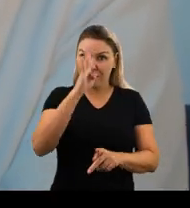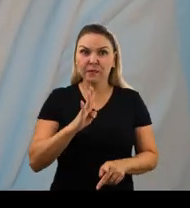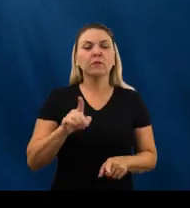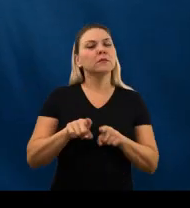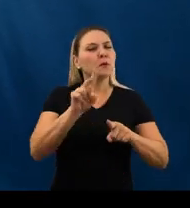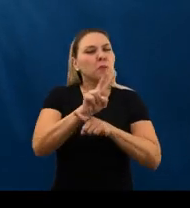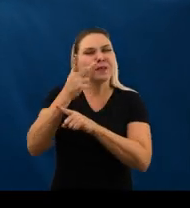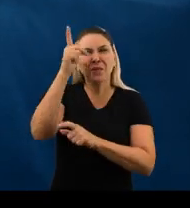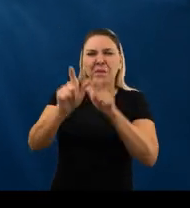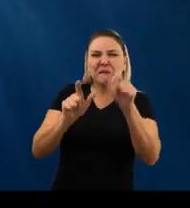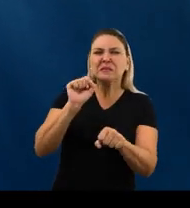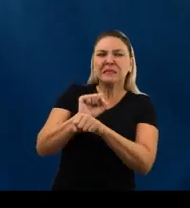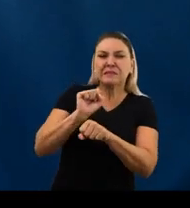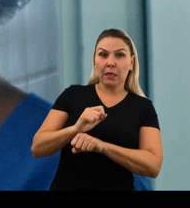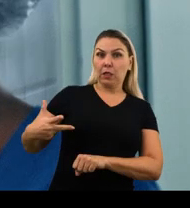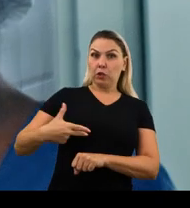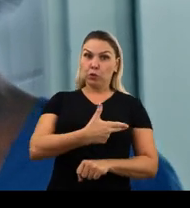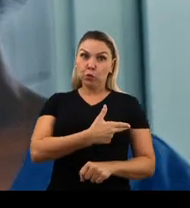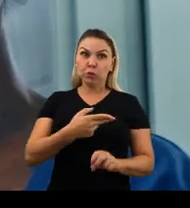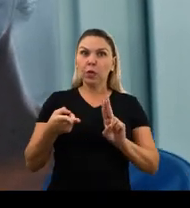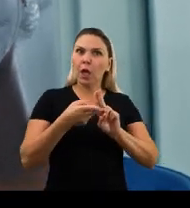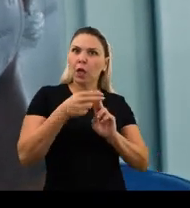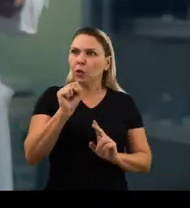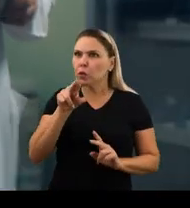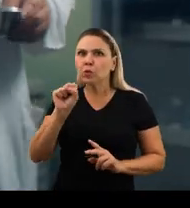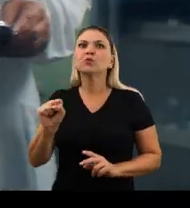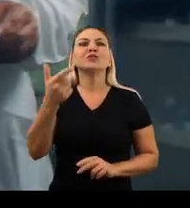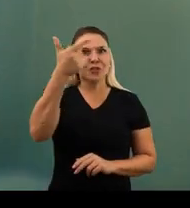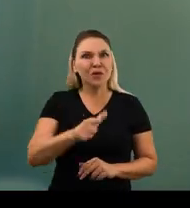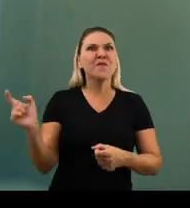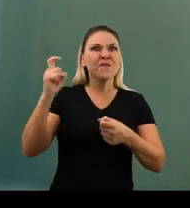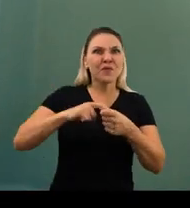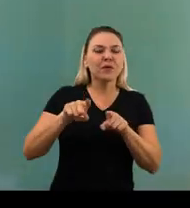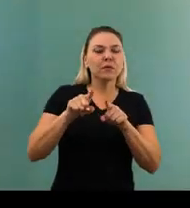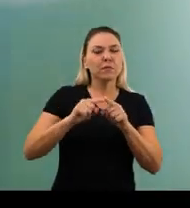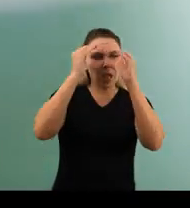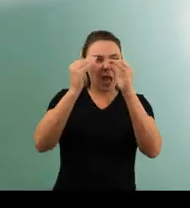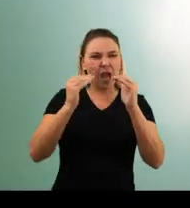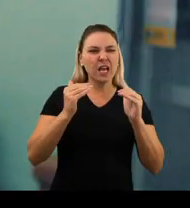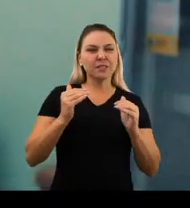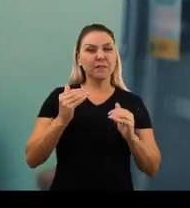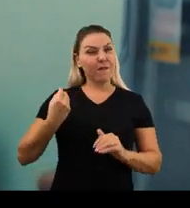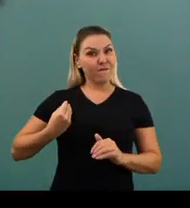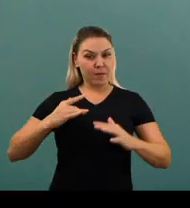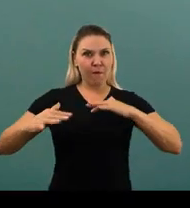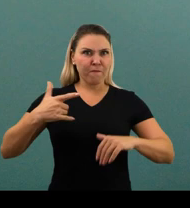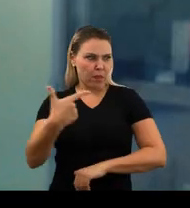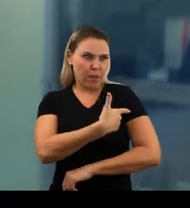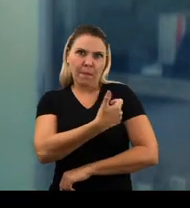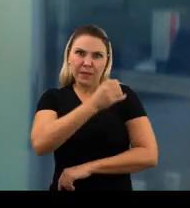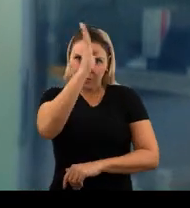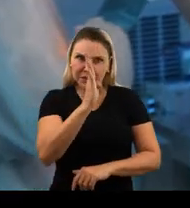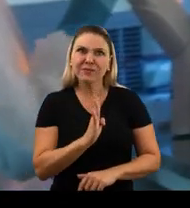O cuidado com quem espera cirurgias eletivas no SUS voltou. Em respeito à vida, o Movimento Nacional pela Vacinação voltou